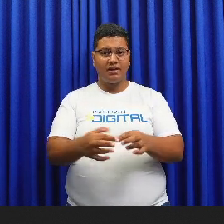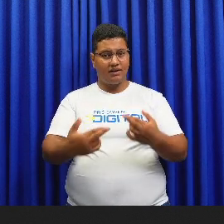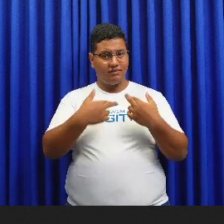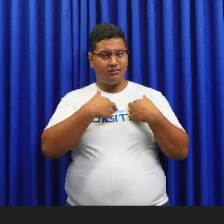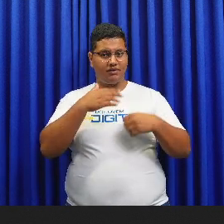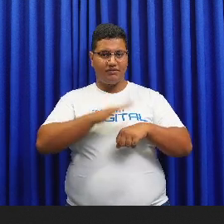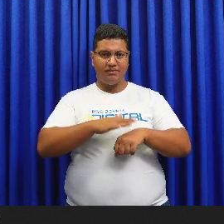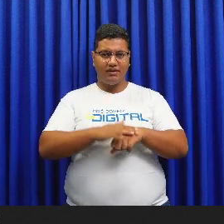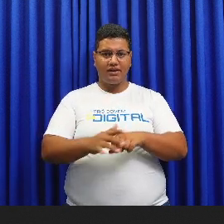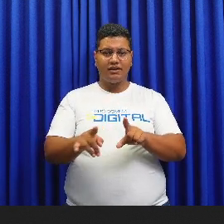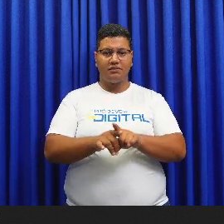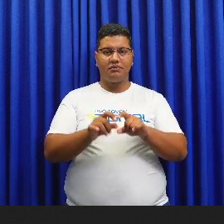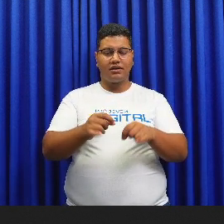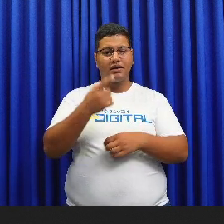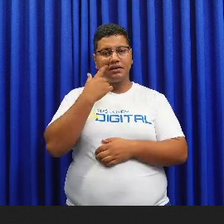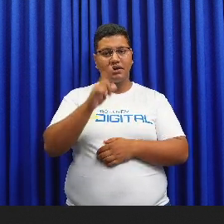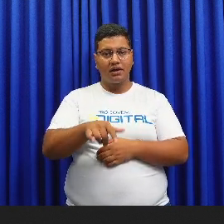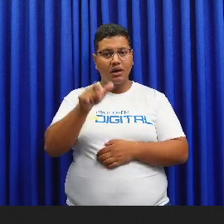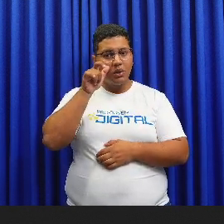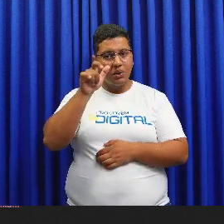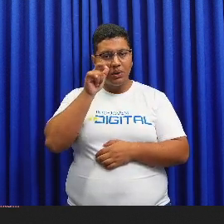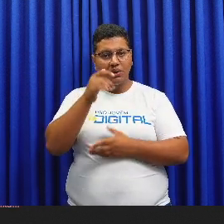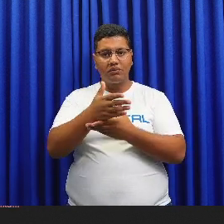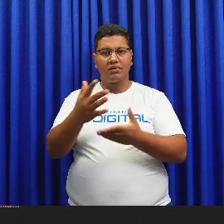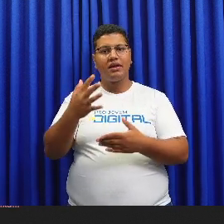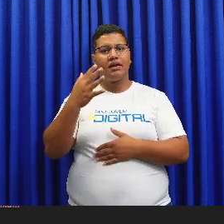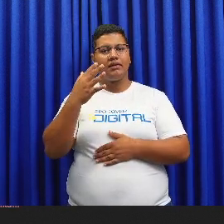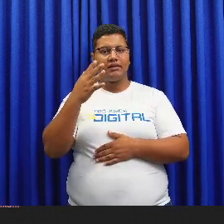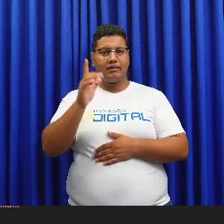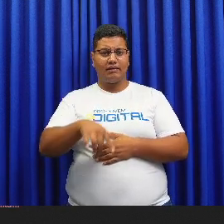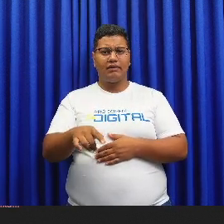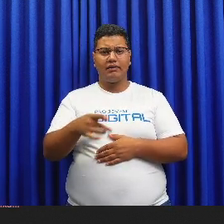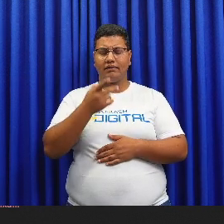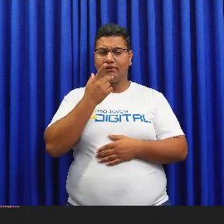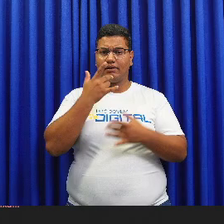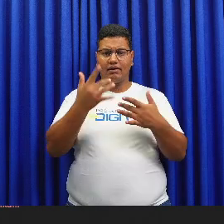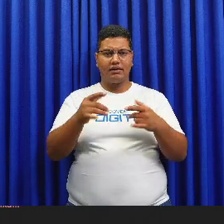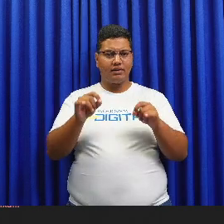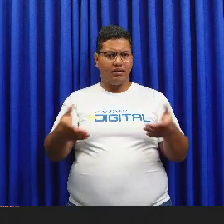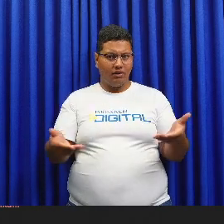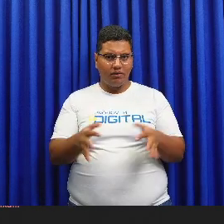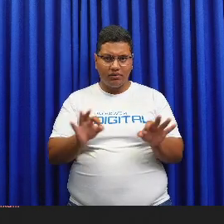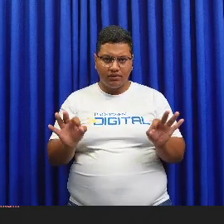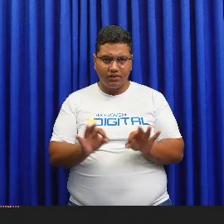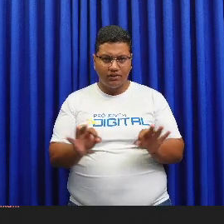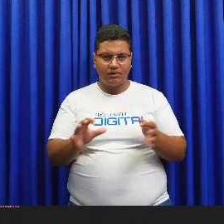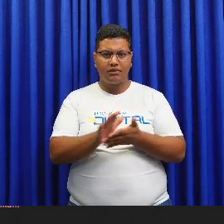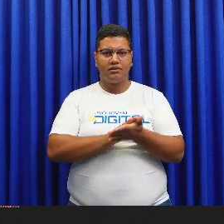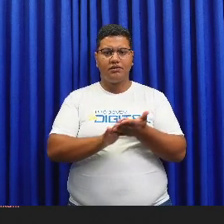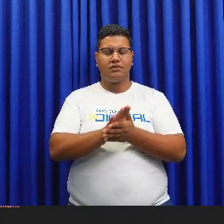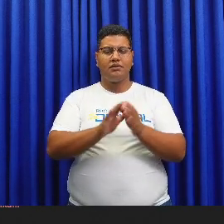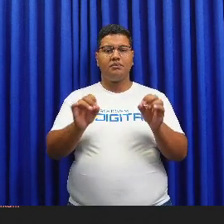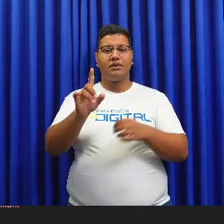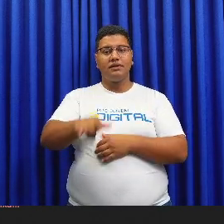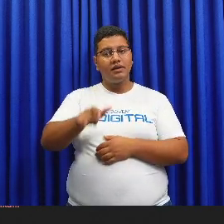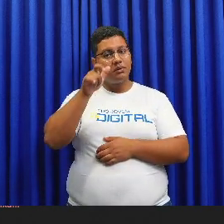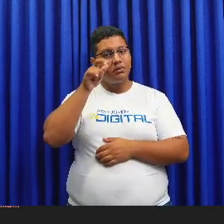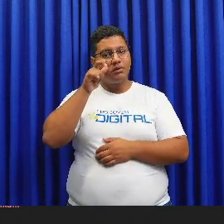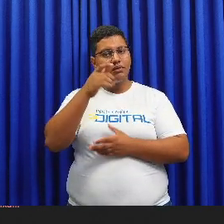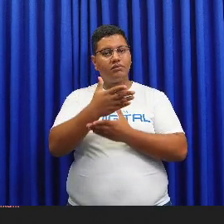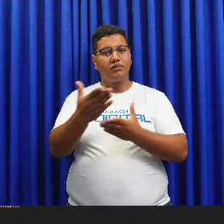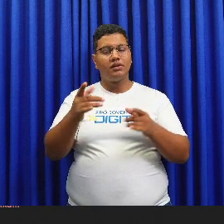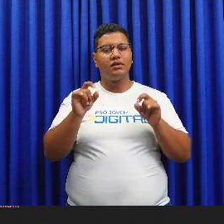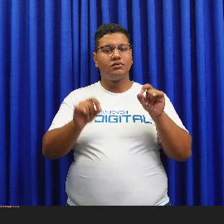você ocupou. Uma coisa aqui interessante, galera, não está escrito aqui neste modelo, mas é muito interessante que